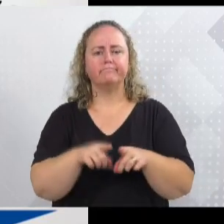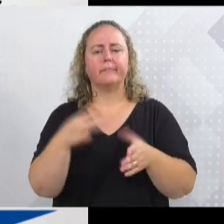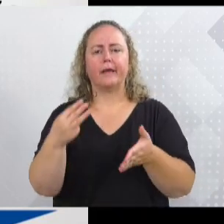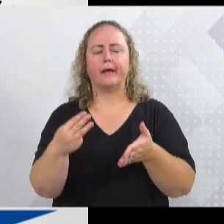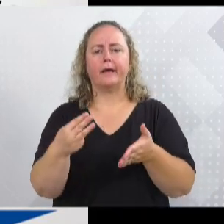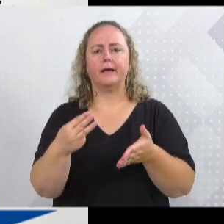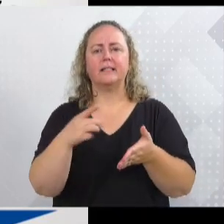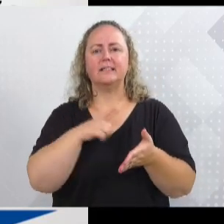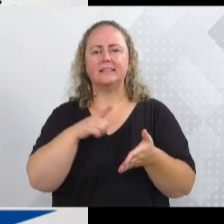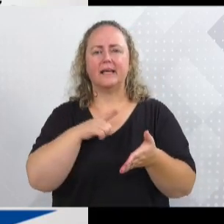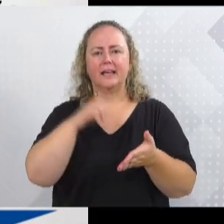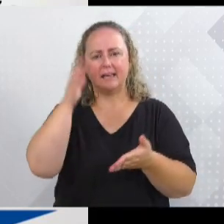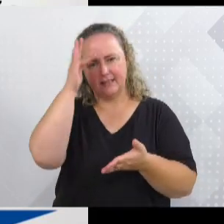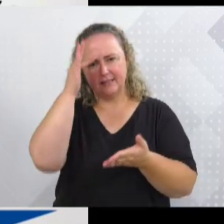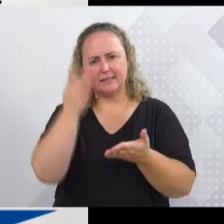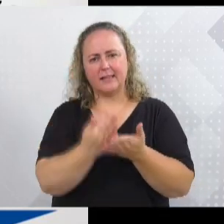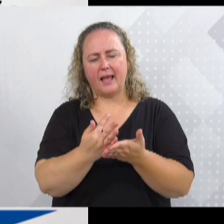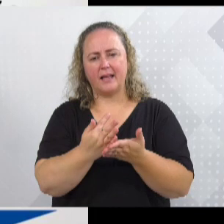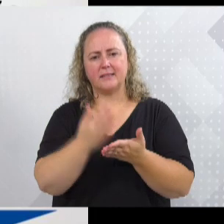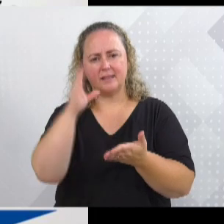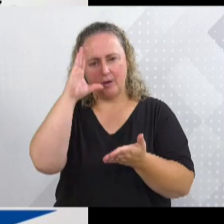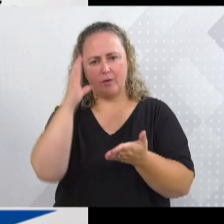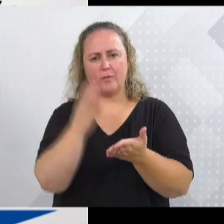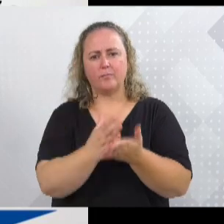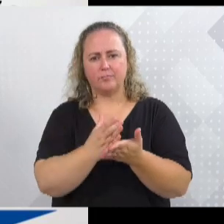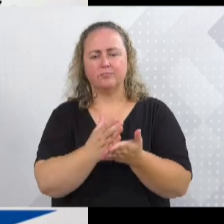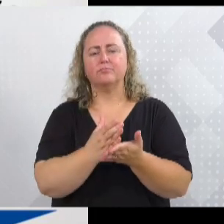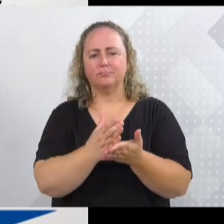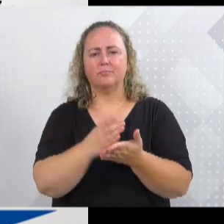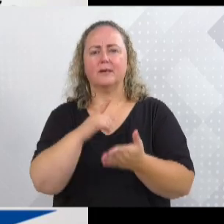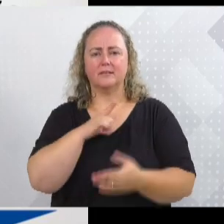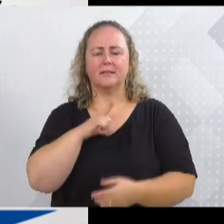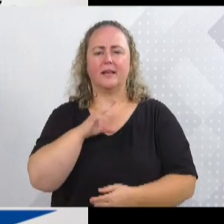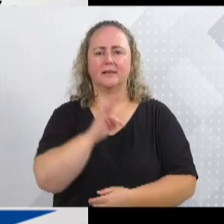mestrado, monografias e também TCCs de